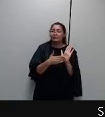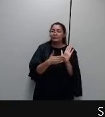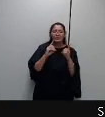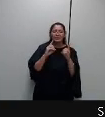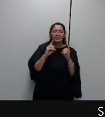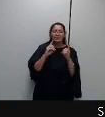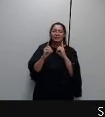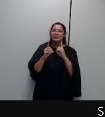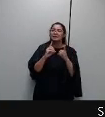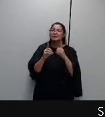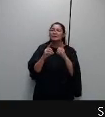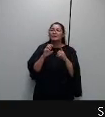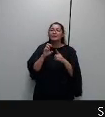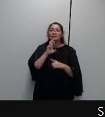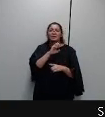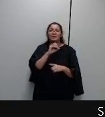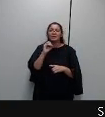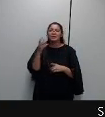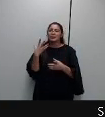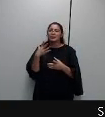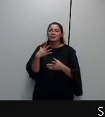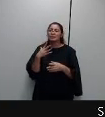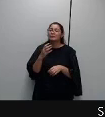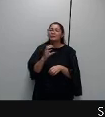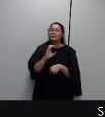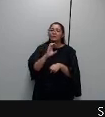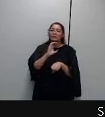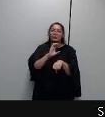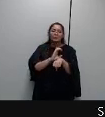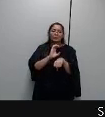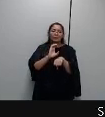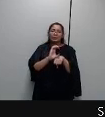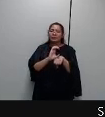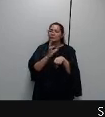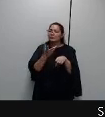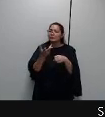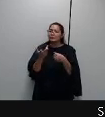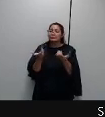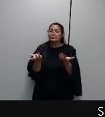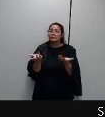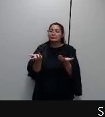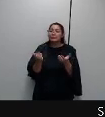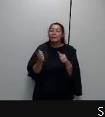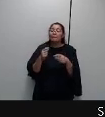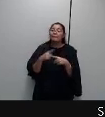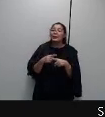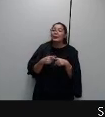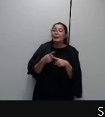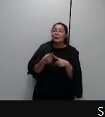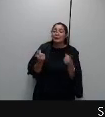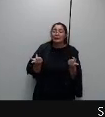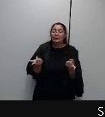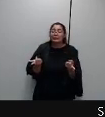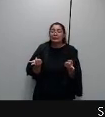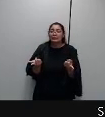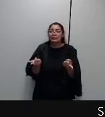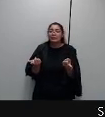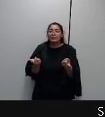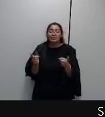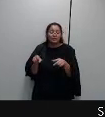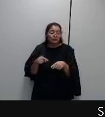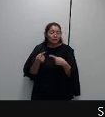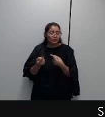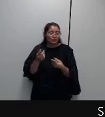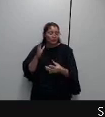3550 do conseguiu nessa hora não é e não não foi capaz de